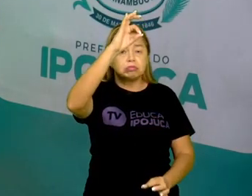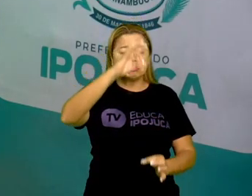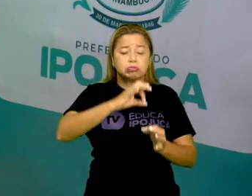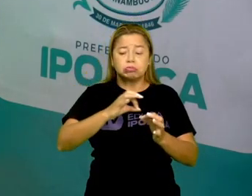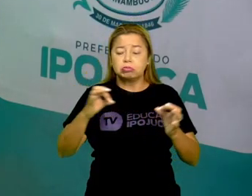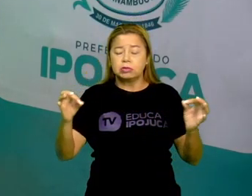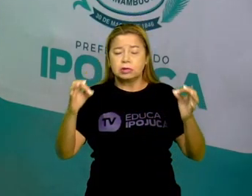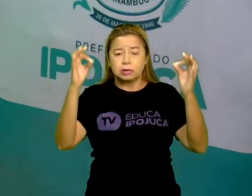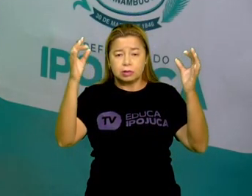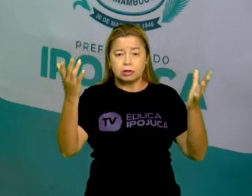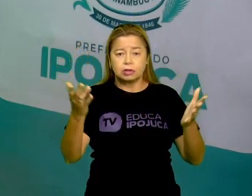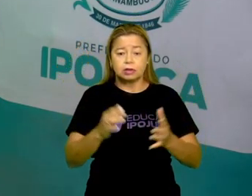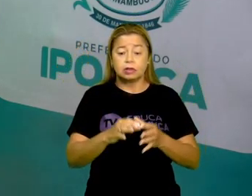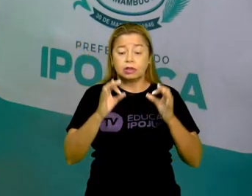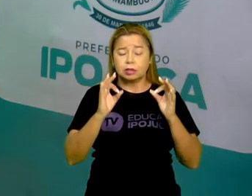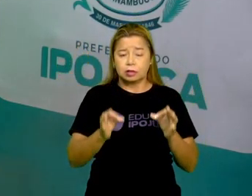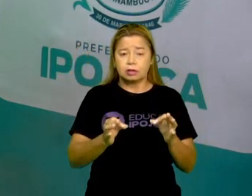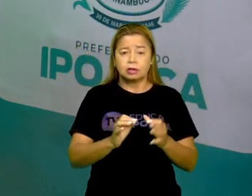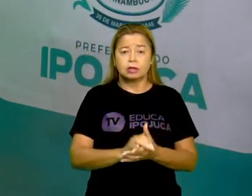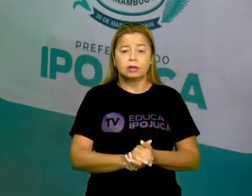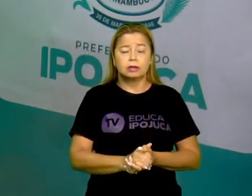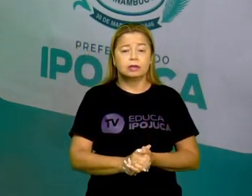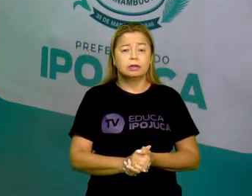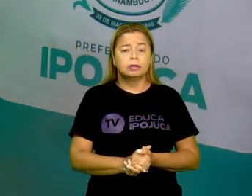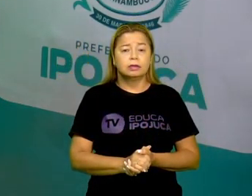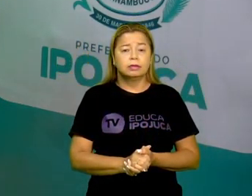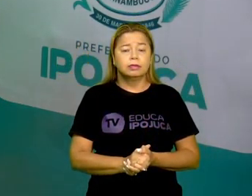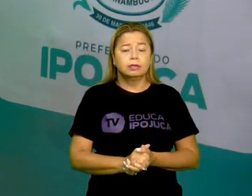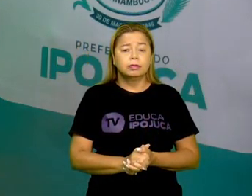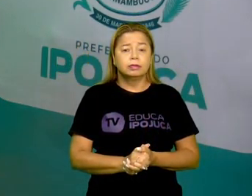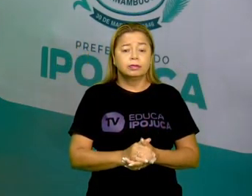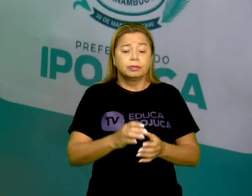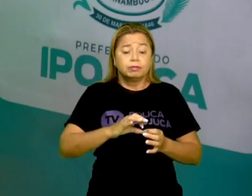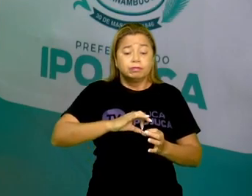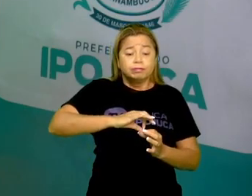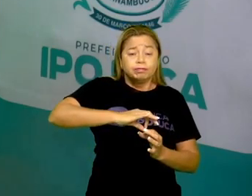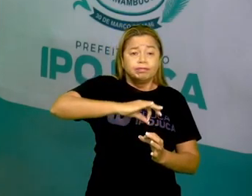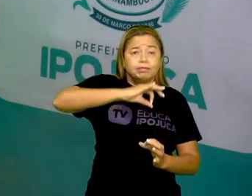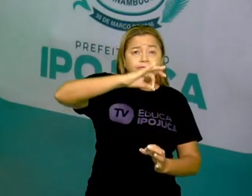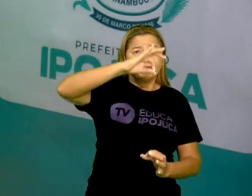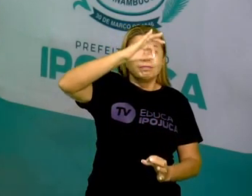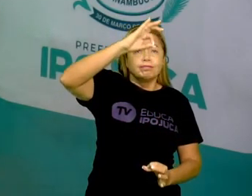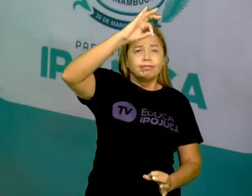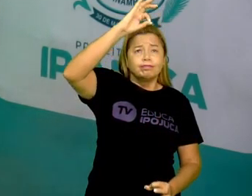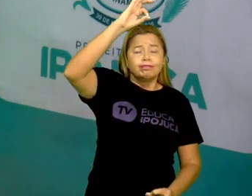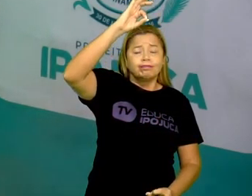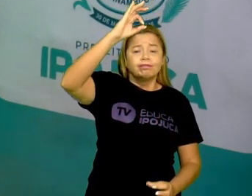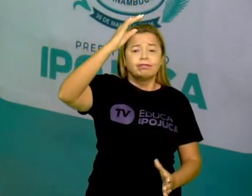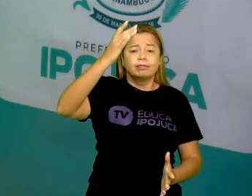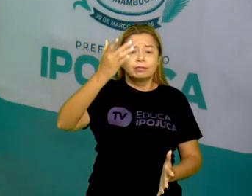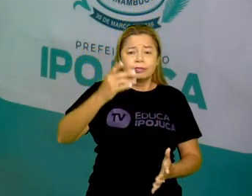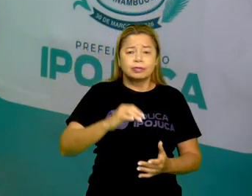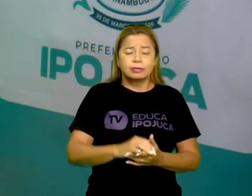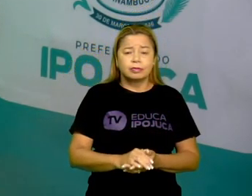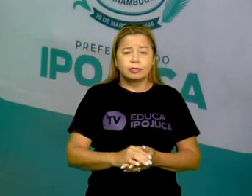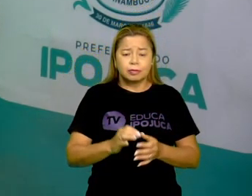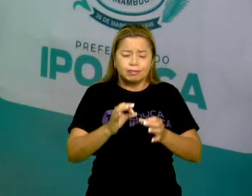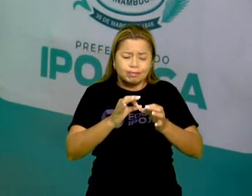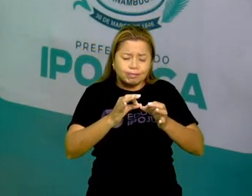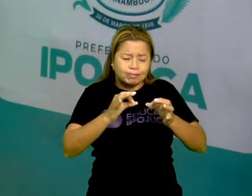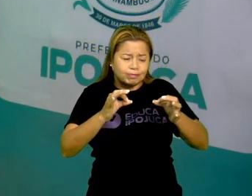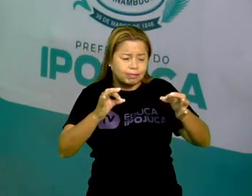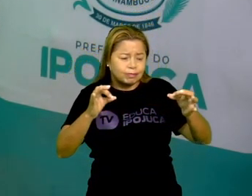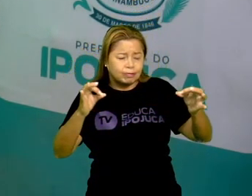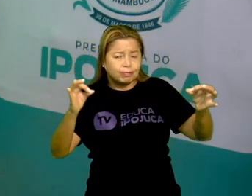certo? Vamos ver. Medidas de comprimento. Medidas de comprimento são tudo aquilo que eu posso